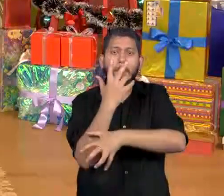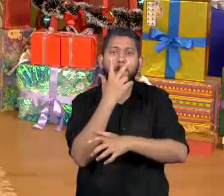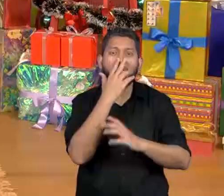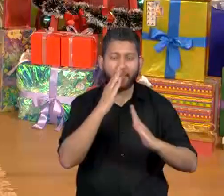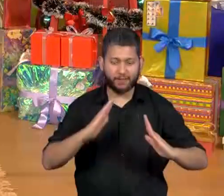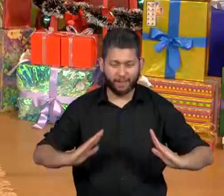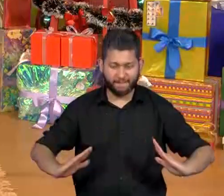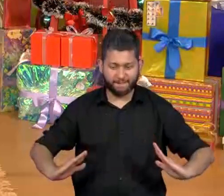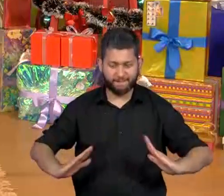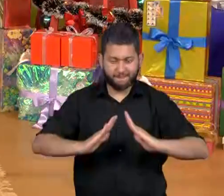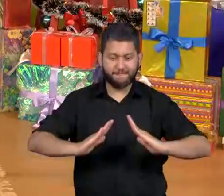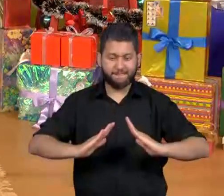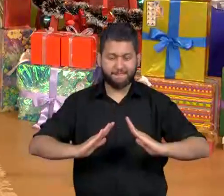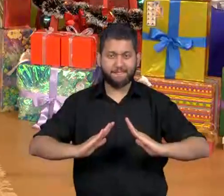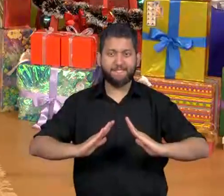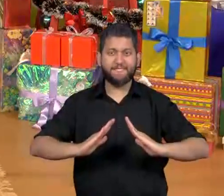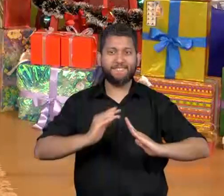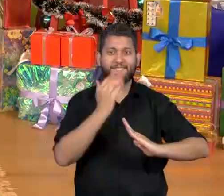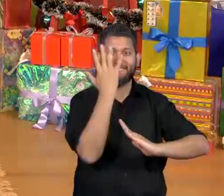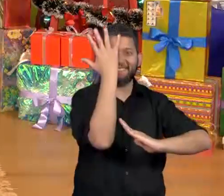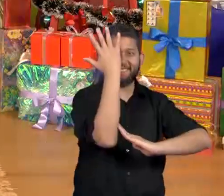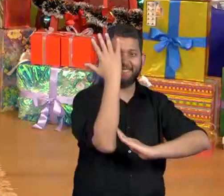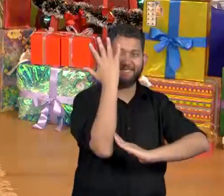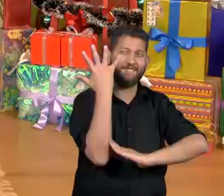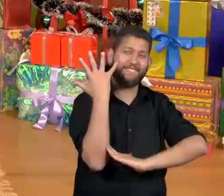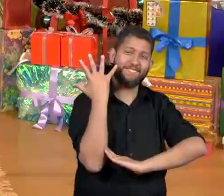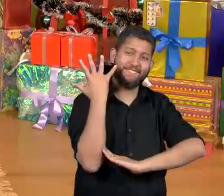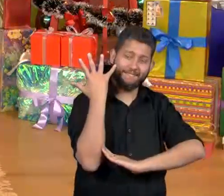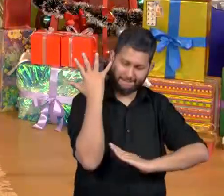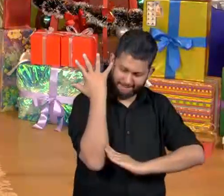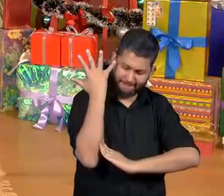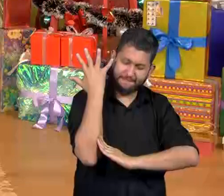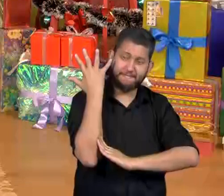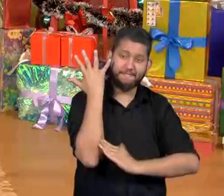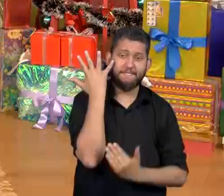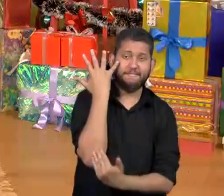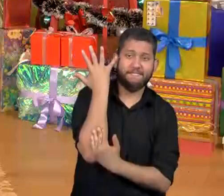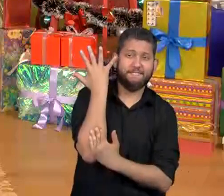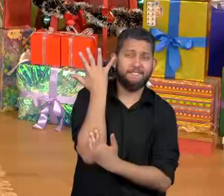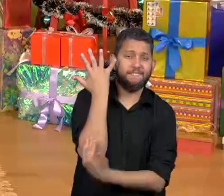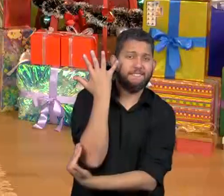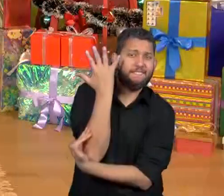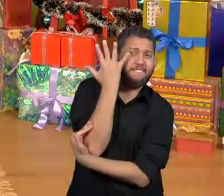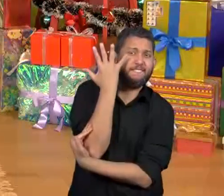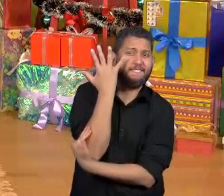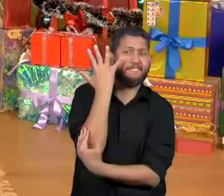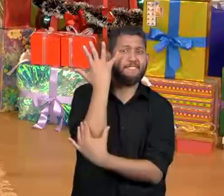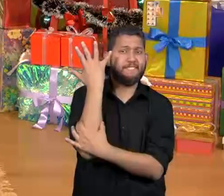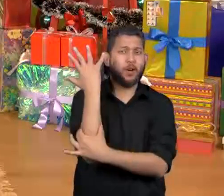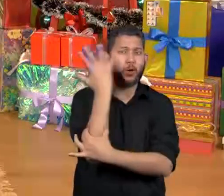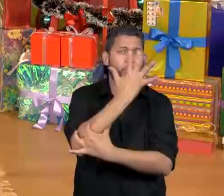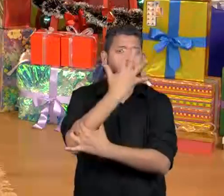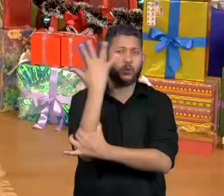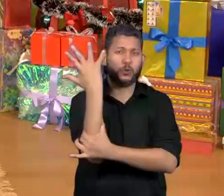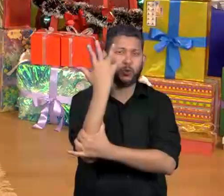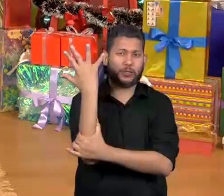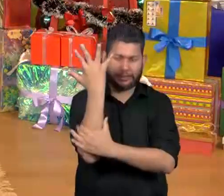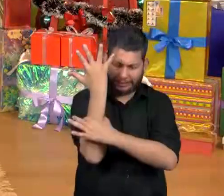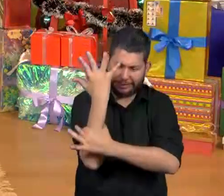então a gente já consegue determinar a função da raiz, né, no Exatamente. Sentido de fixar,